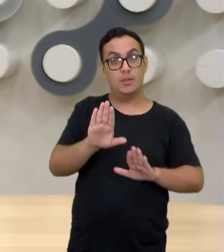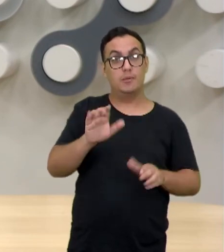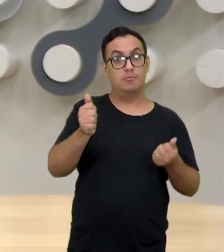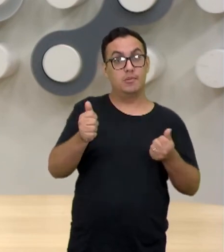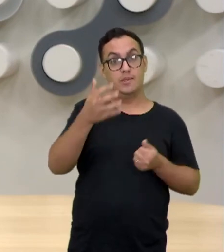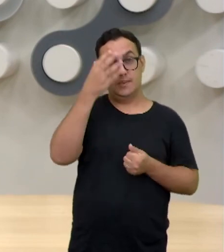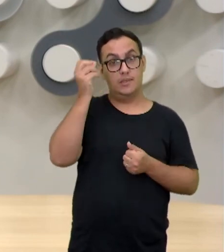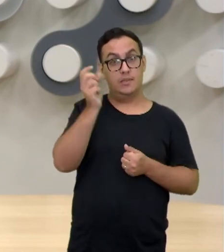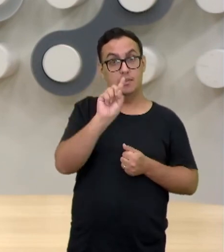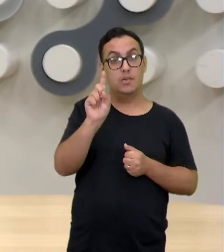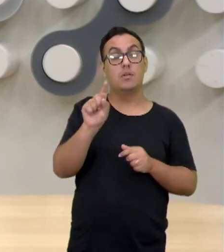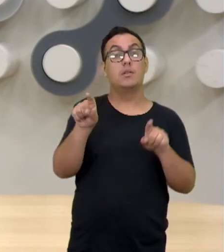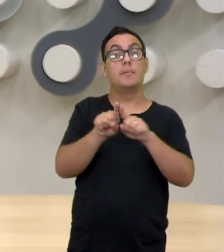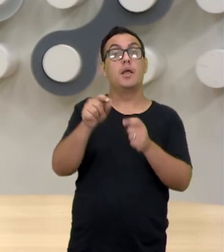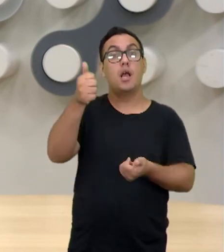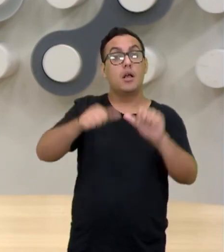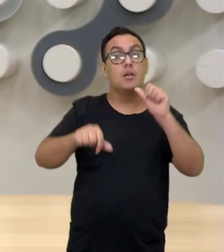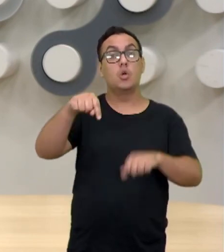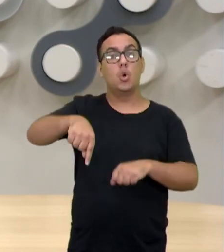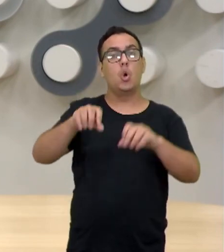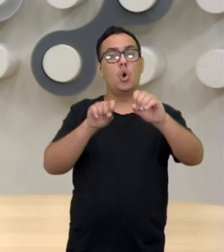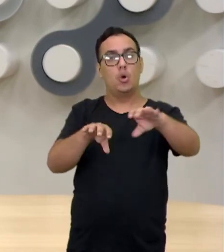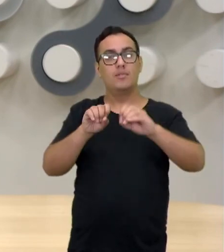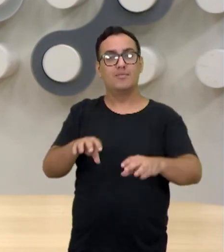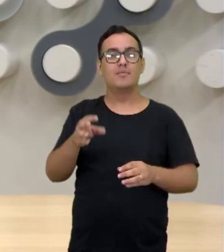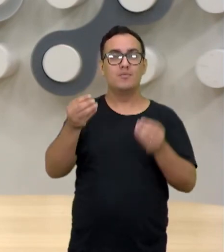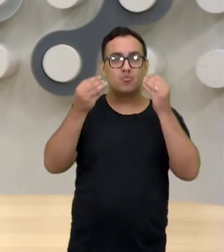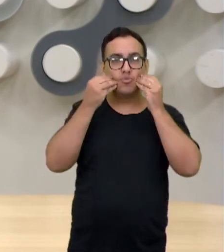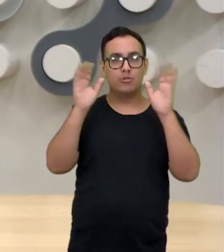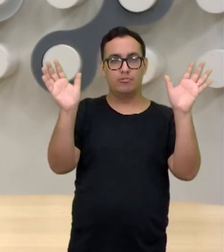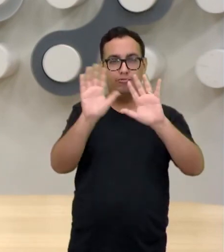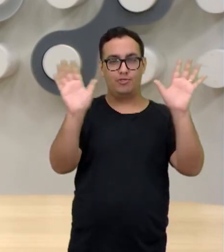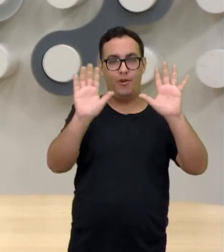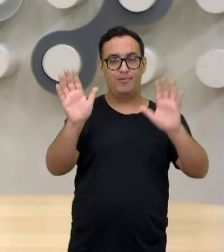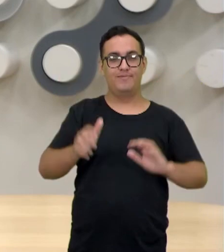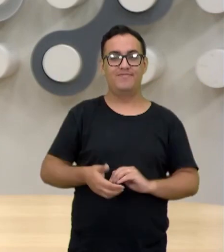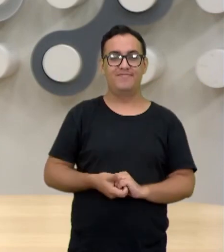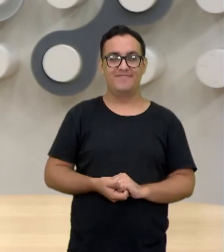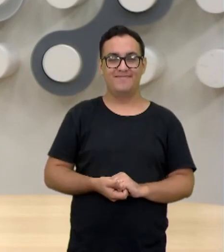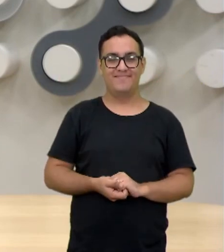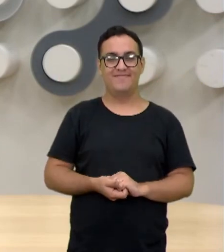muito, não esqueçam de avaliar a aula de hoje e um beijão a todos. Tchau, tchau.